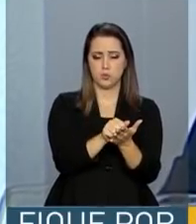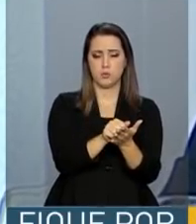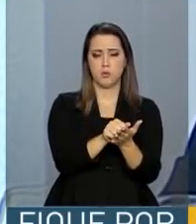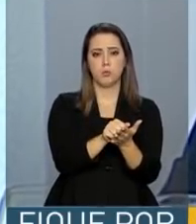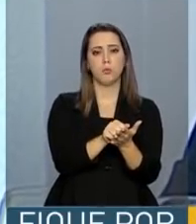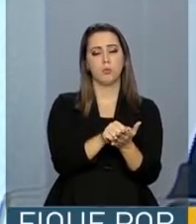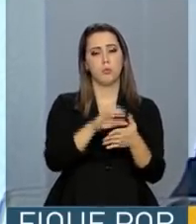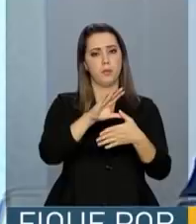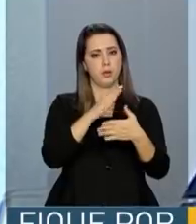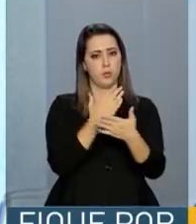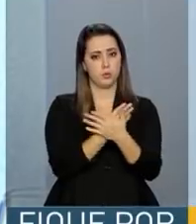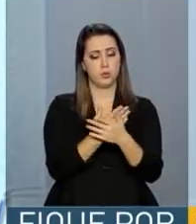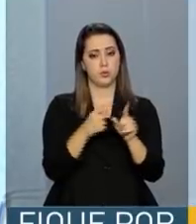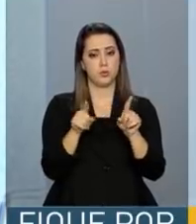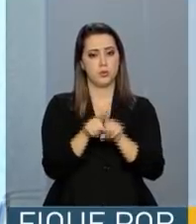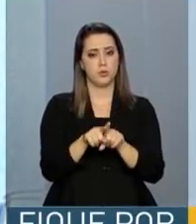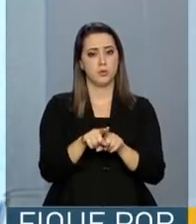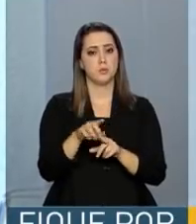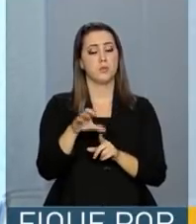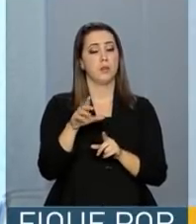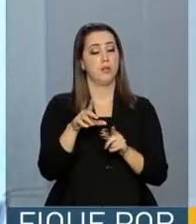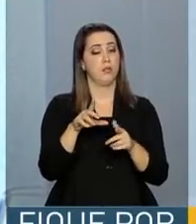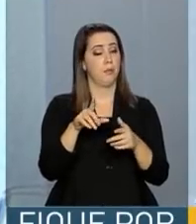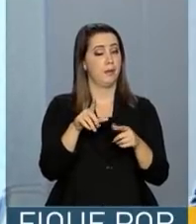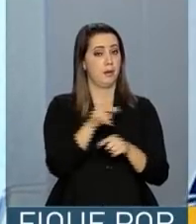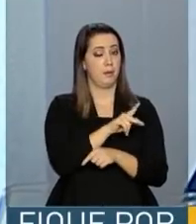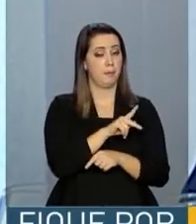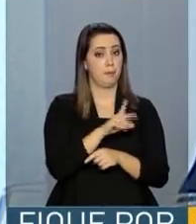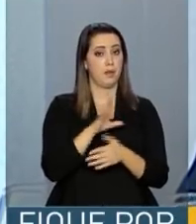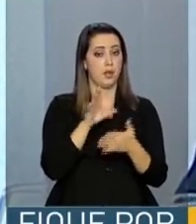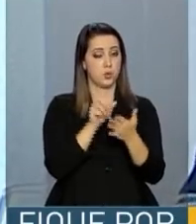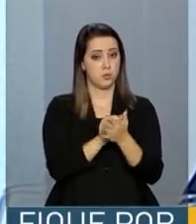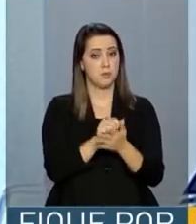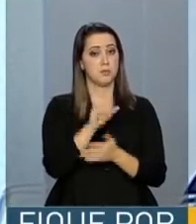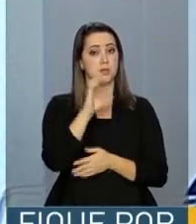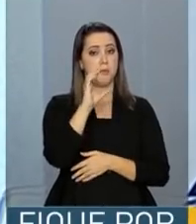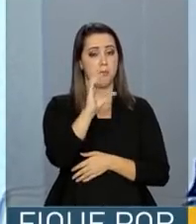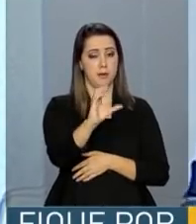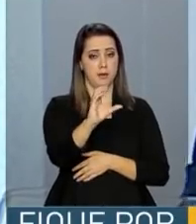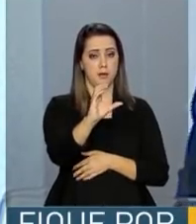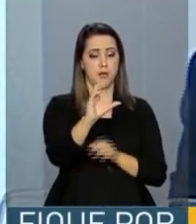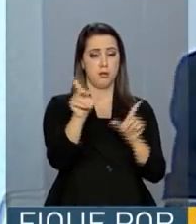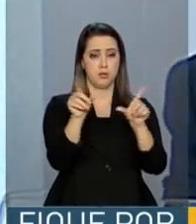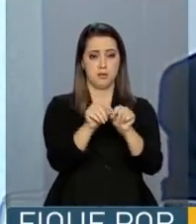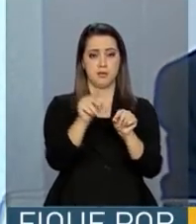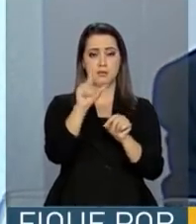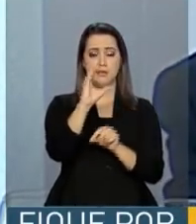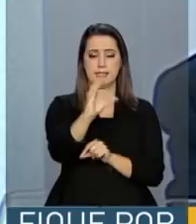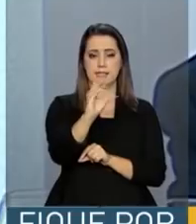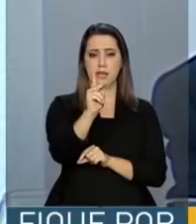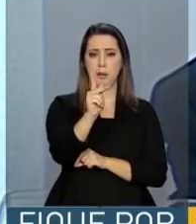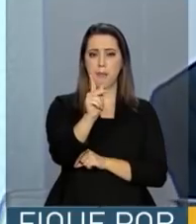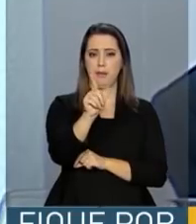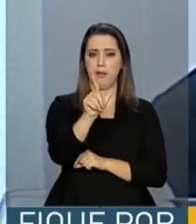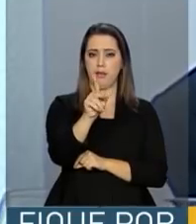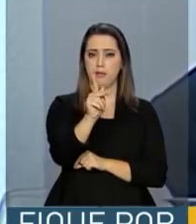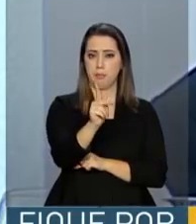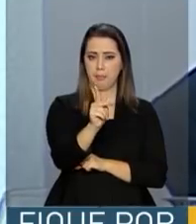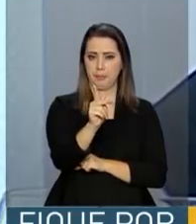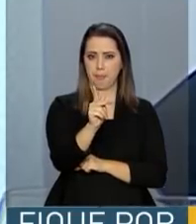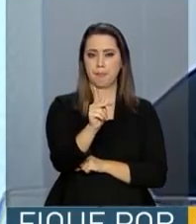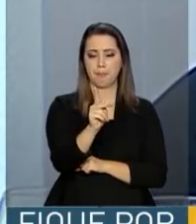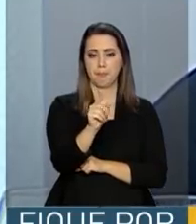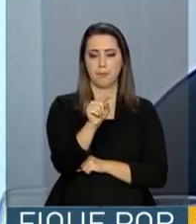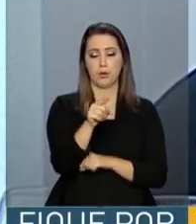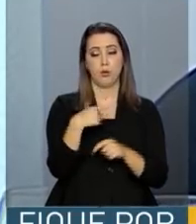da cplp não é e foi nesse período ainda ontem realizavam da reunião do mercosul aqui e